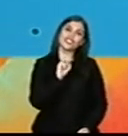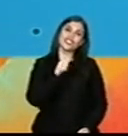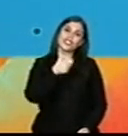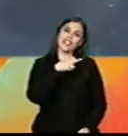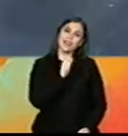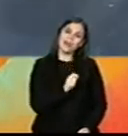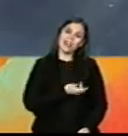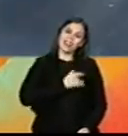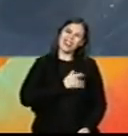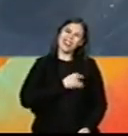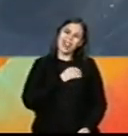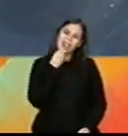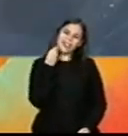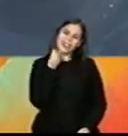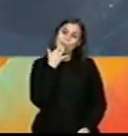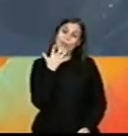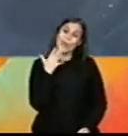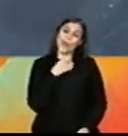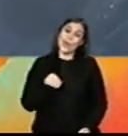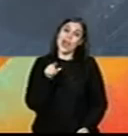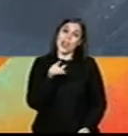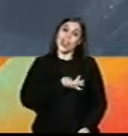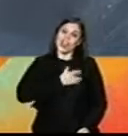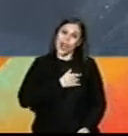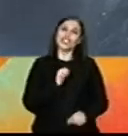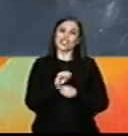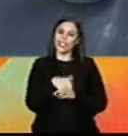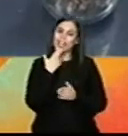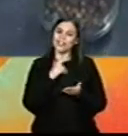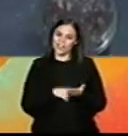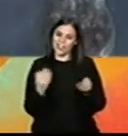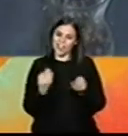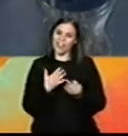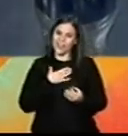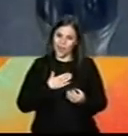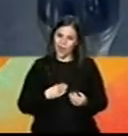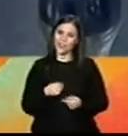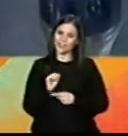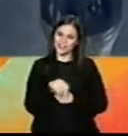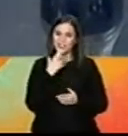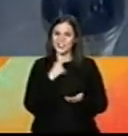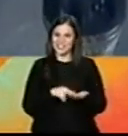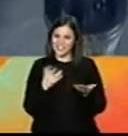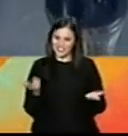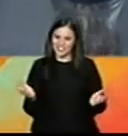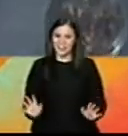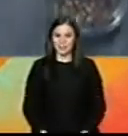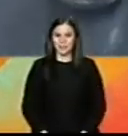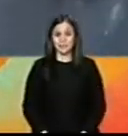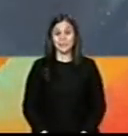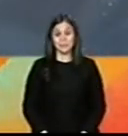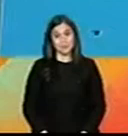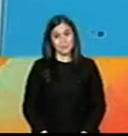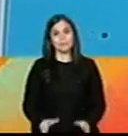madame Paula Politano. Gosto um bocadinho de picante. Gostas, não gostas? Gosto, sim, senhora. Não vou dizer que não.